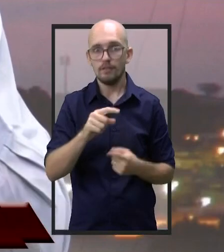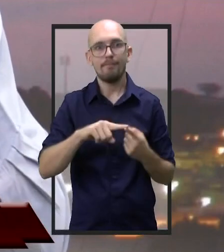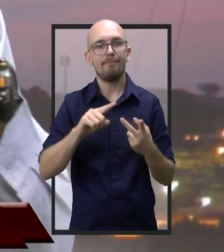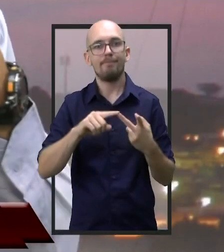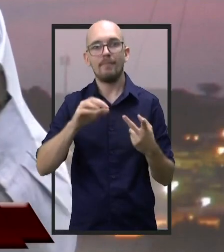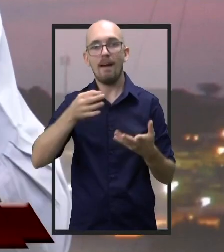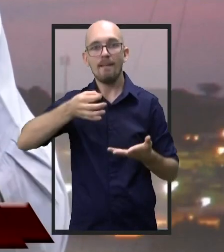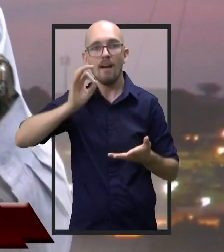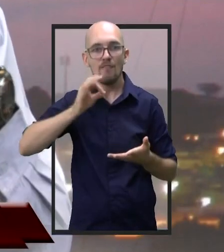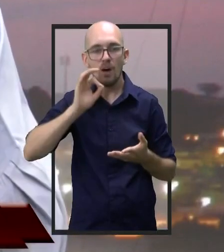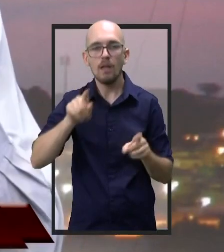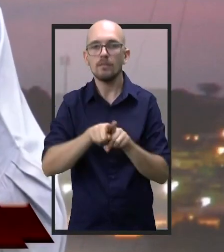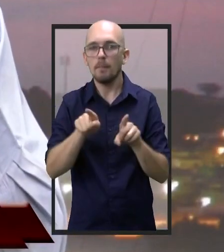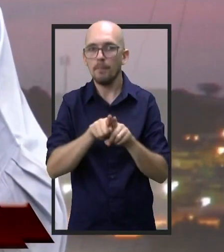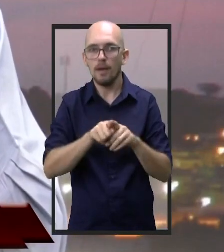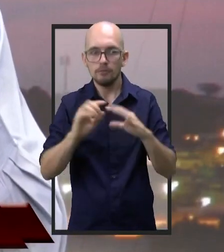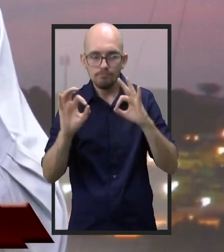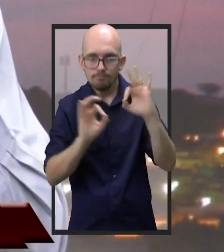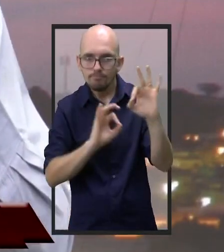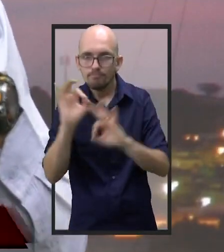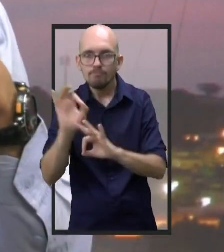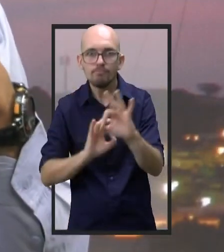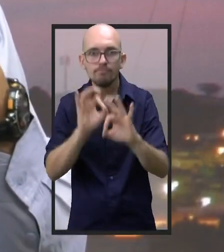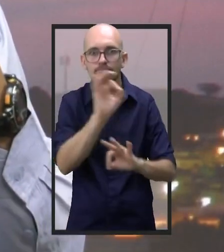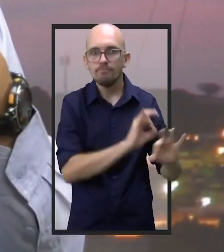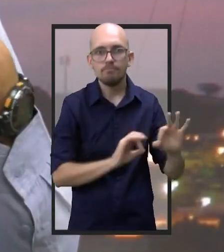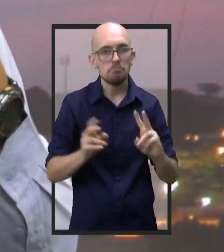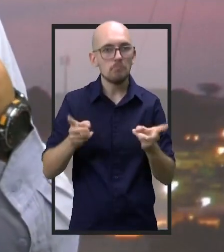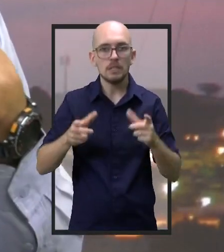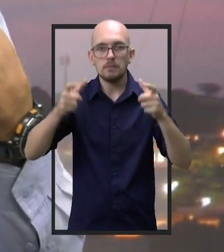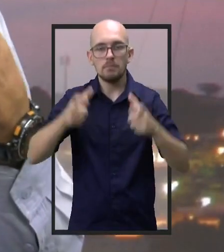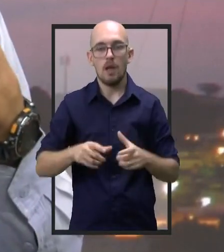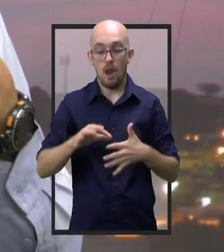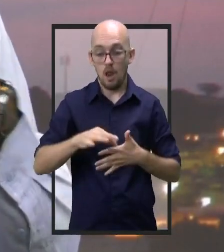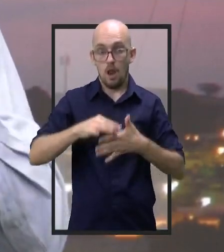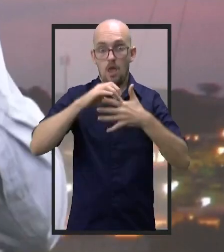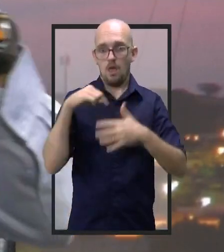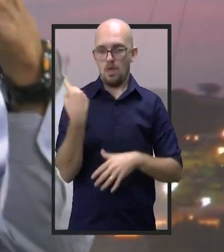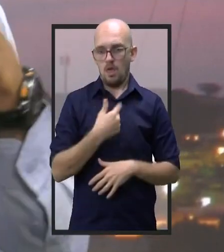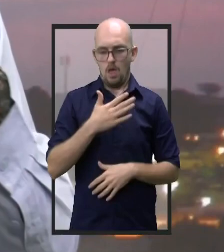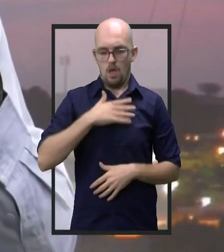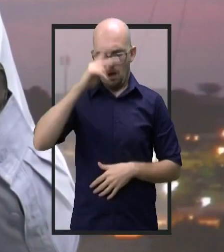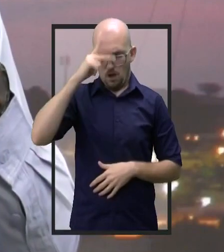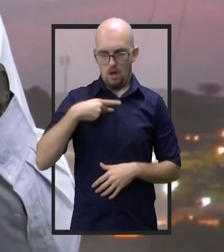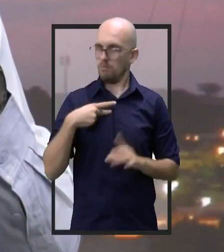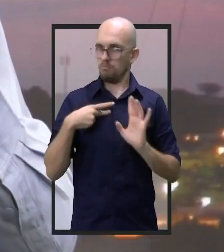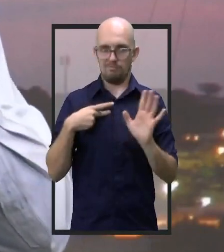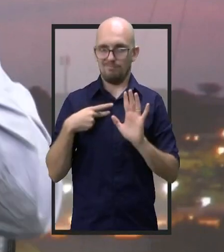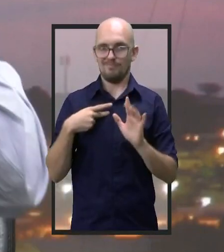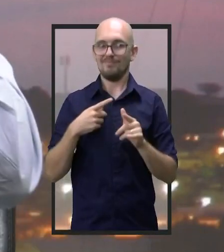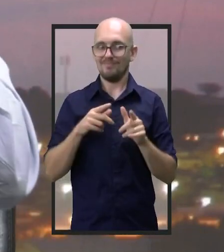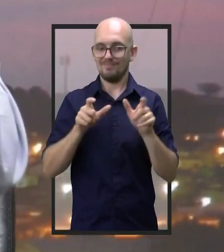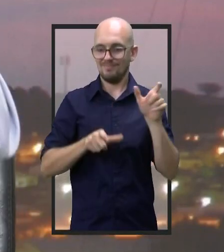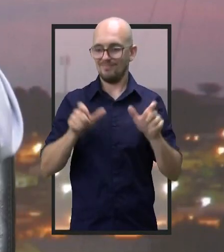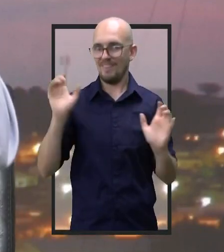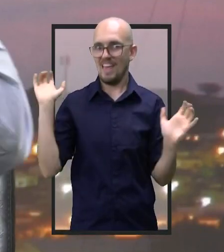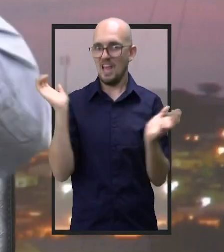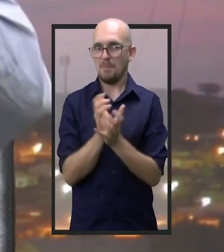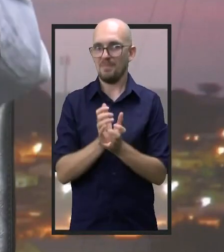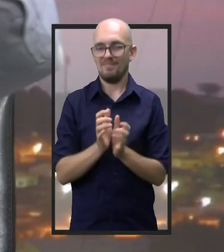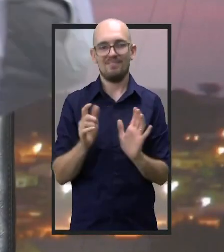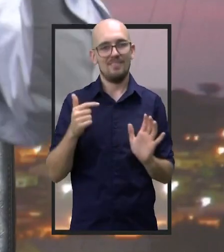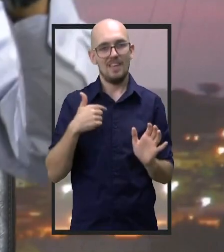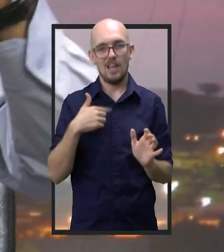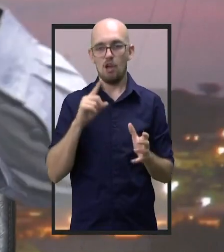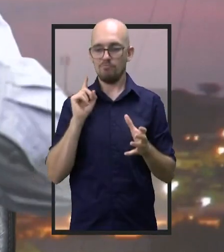nós comungamos no mesmo espaço, não é uma liderança nossa e muito menos minha, estou só no contexto. Eu vou pôr um elemento a